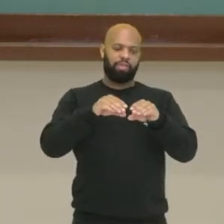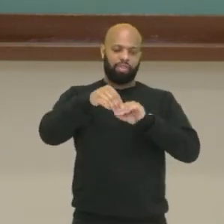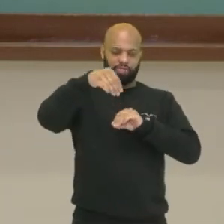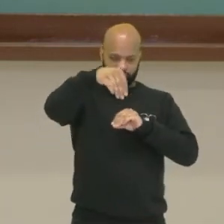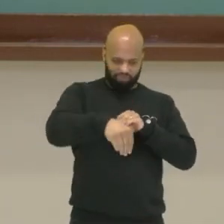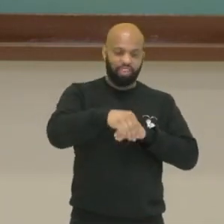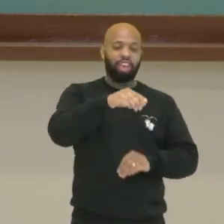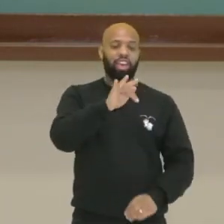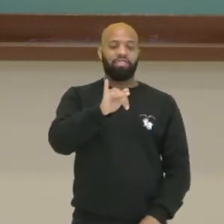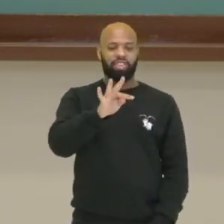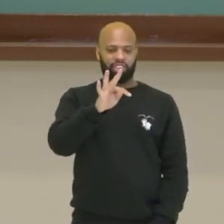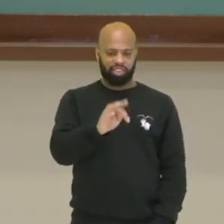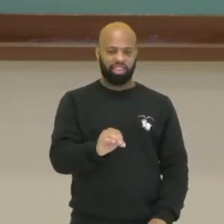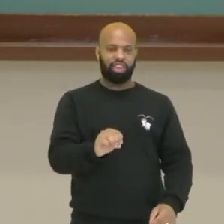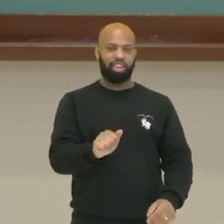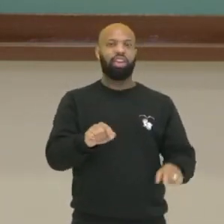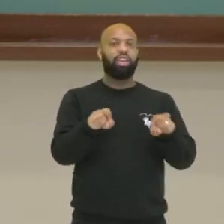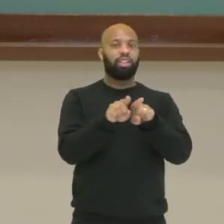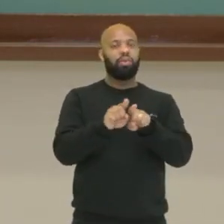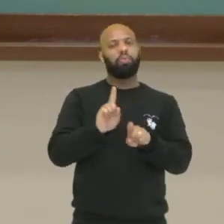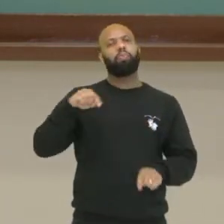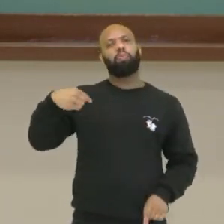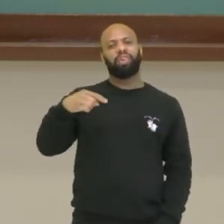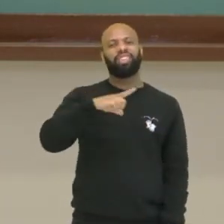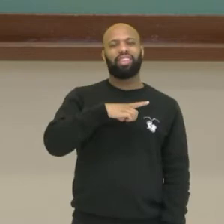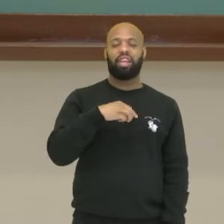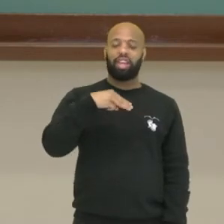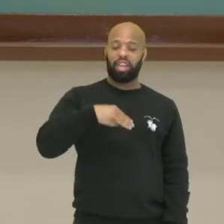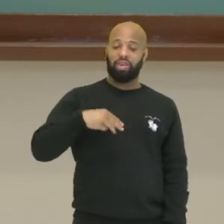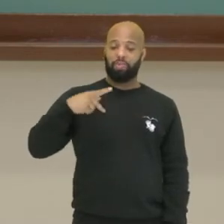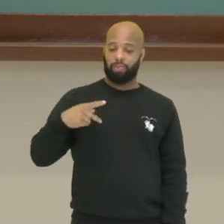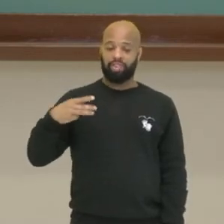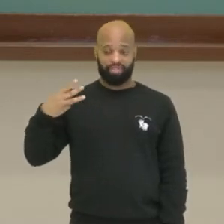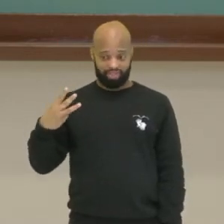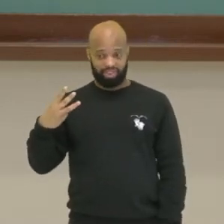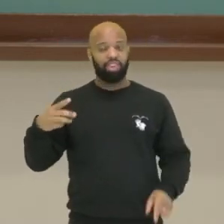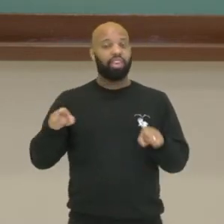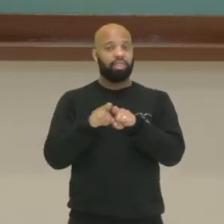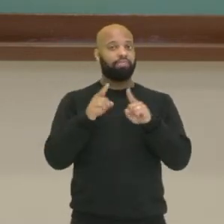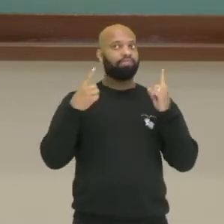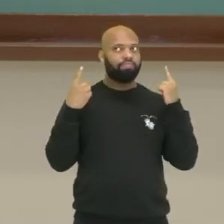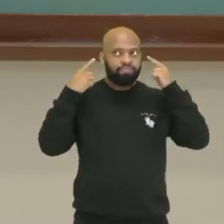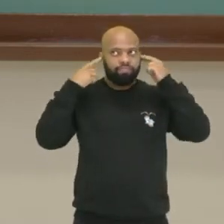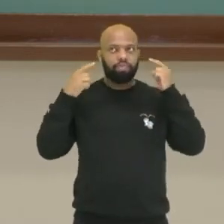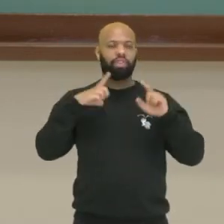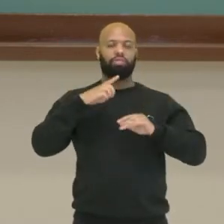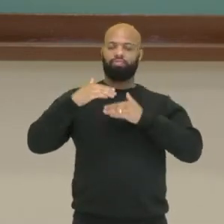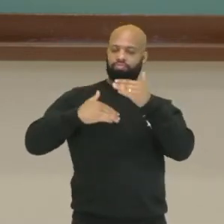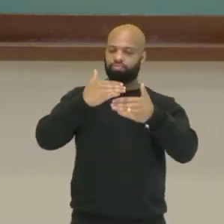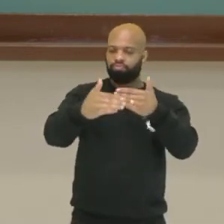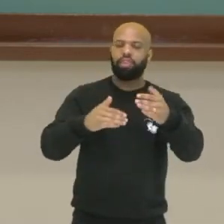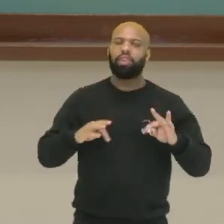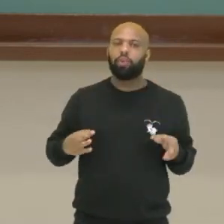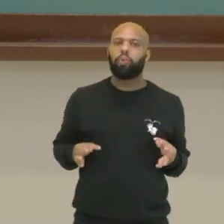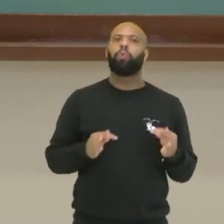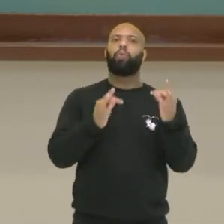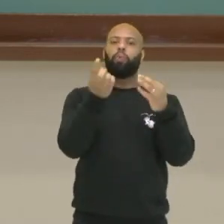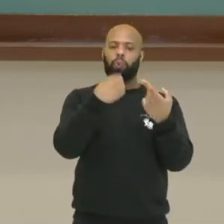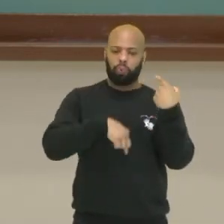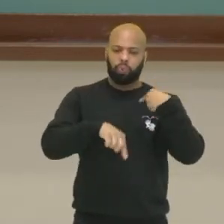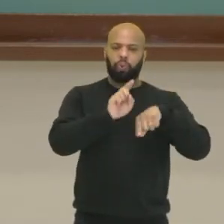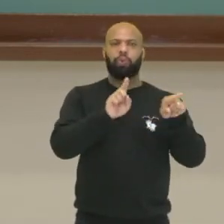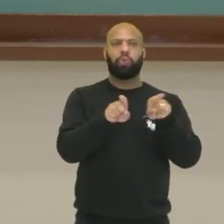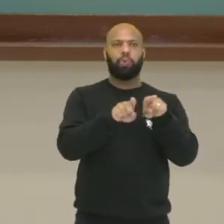depois nós tivemos o MP3, nós tivemos a tecnologia, o tempo foi passando e a tecnologia vai evoluindo e